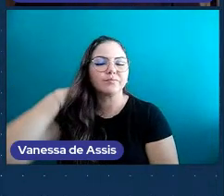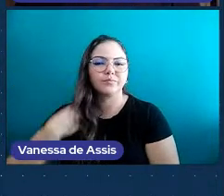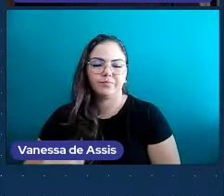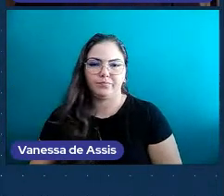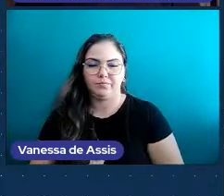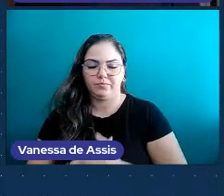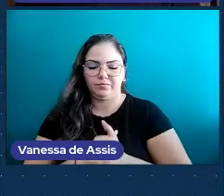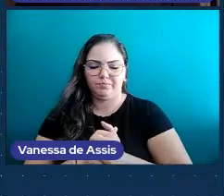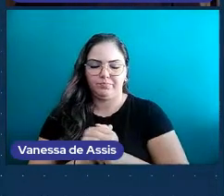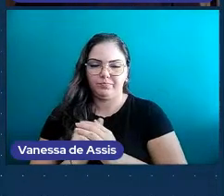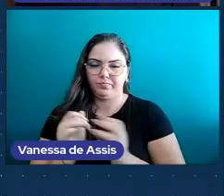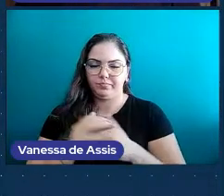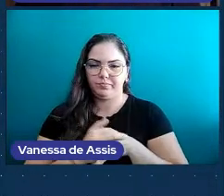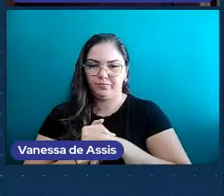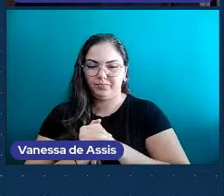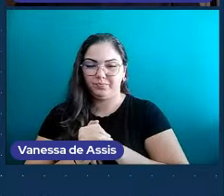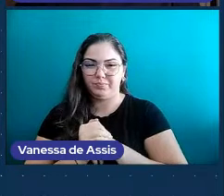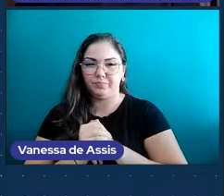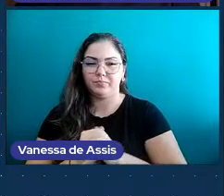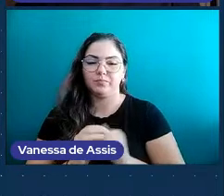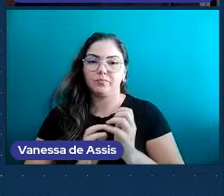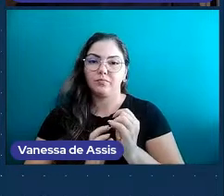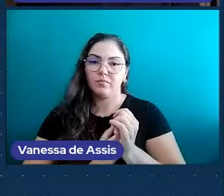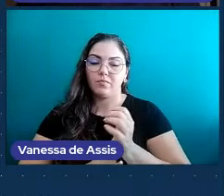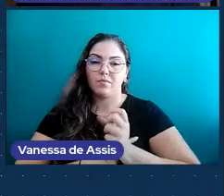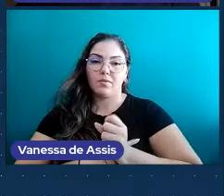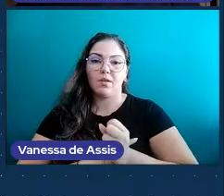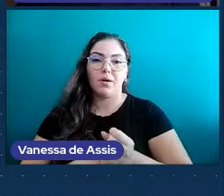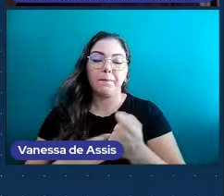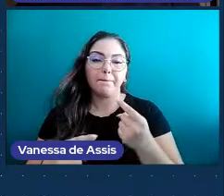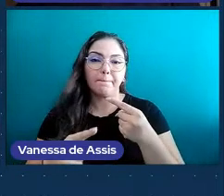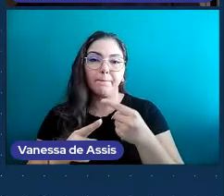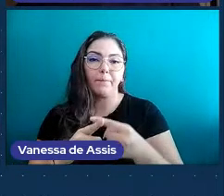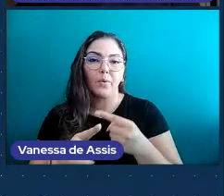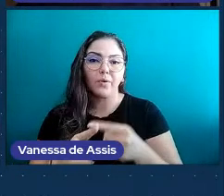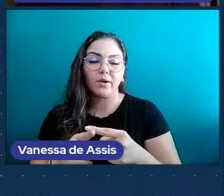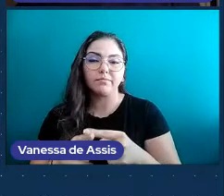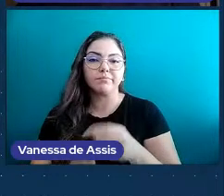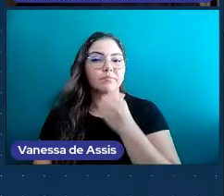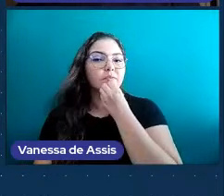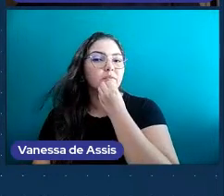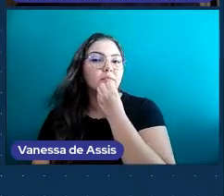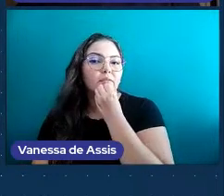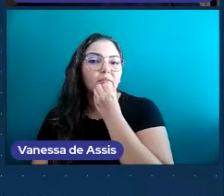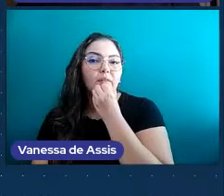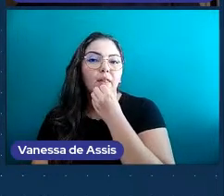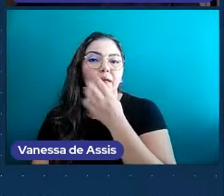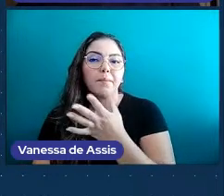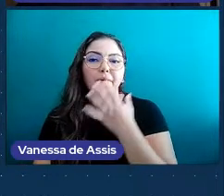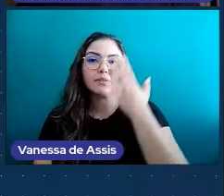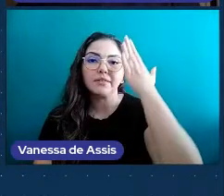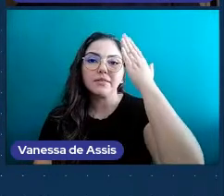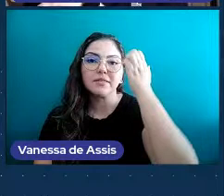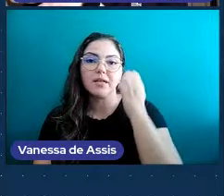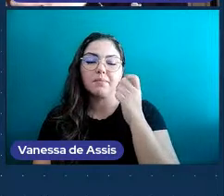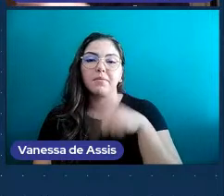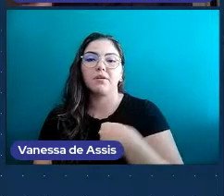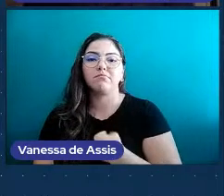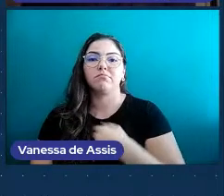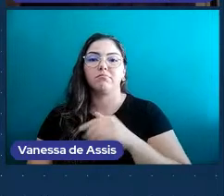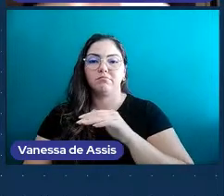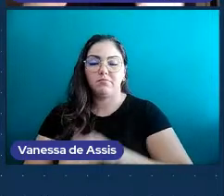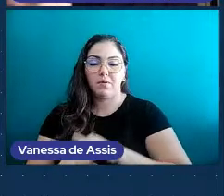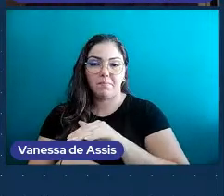Porque, primeiro, é interessante que a gente tenha parâmetros para saber se a nossa própria pesquisa ou a pesquisa dos nossos